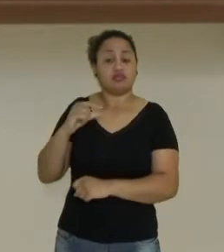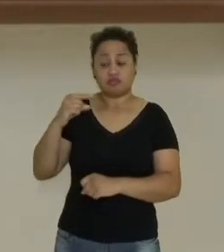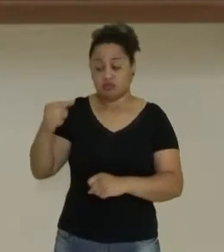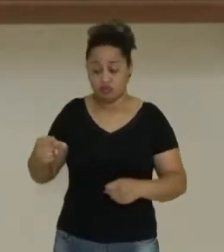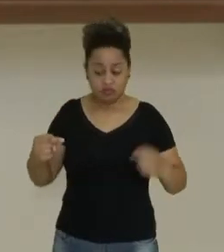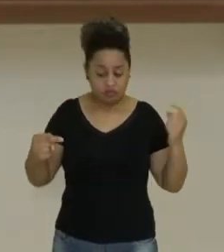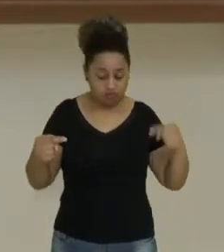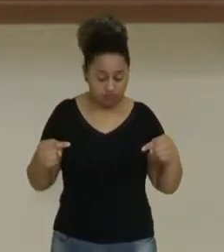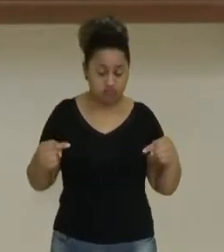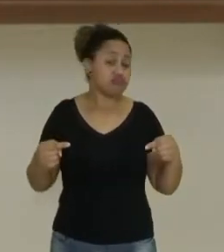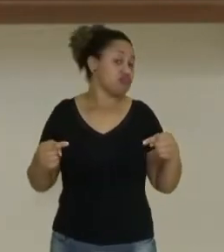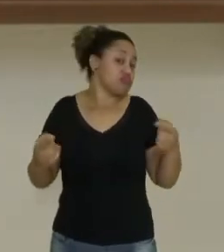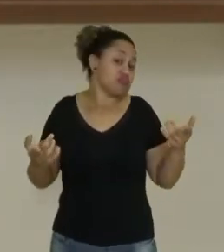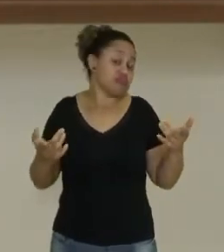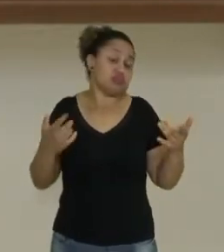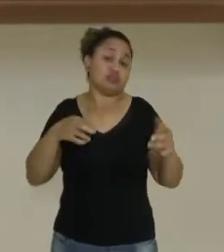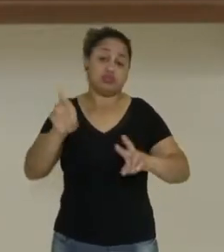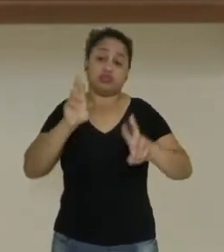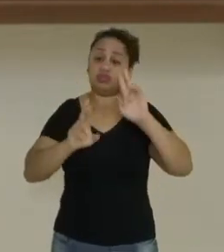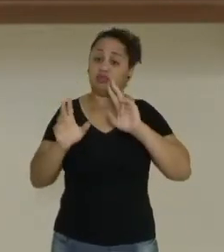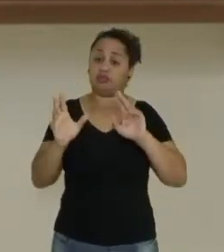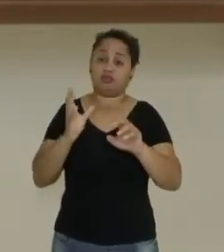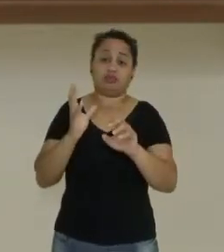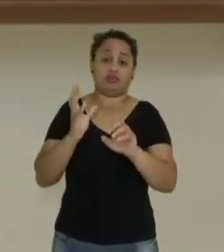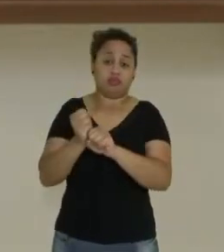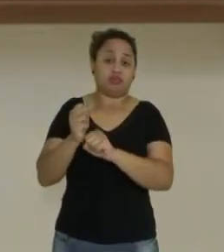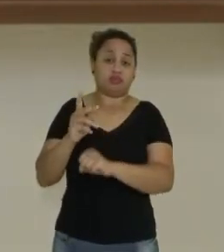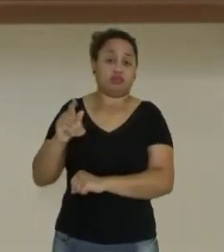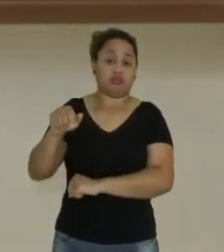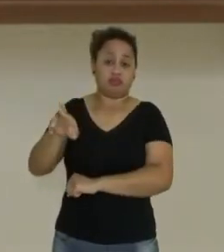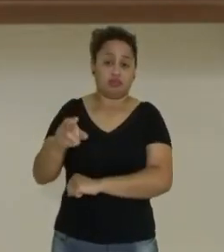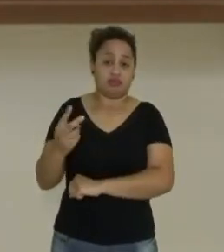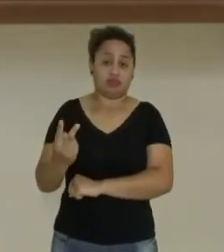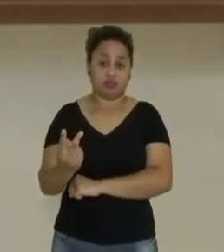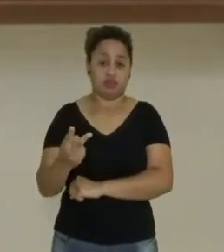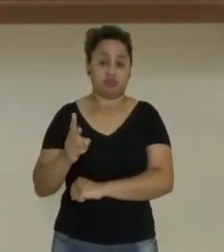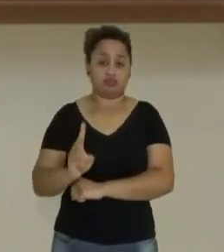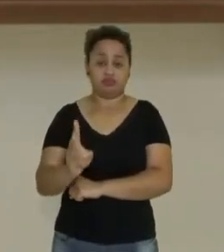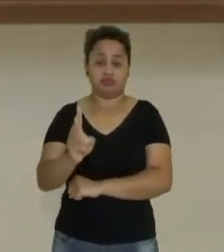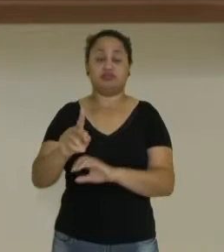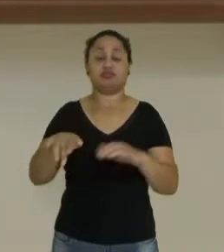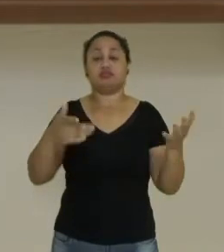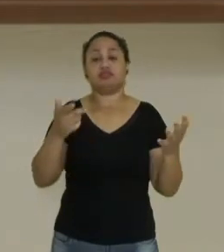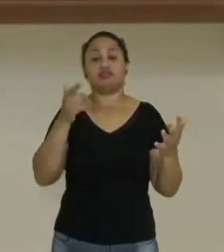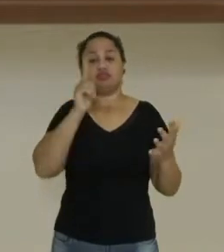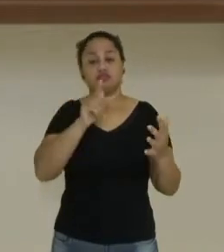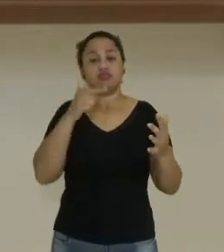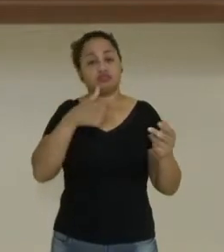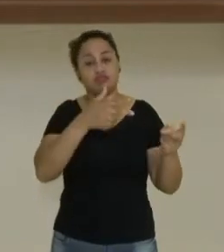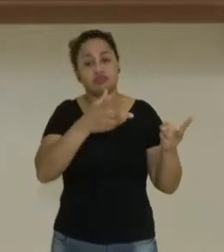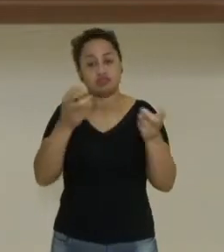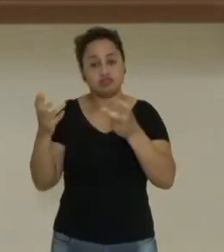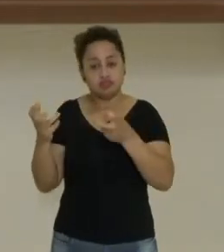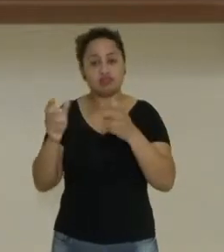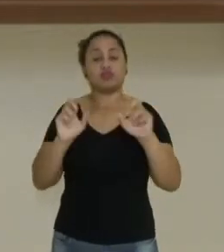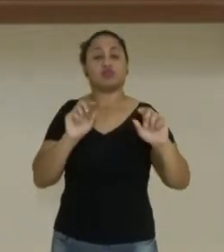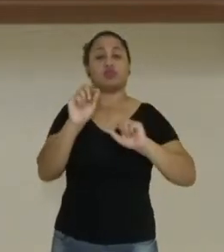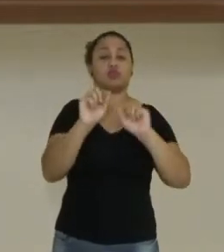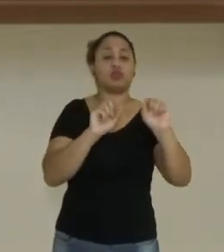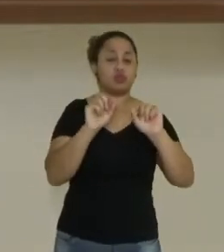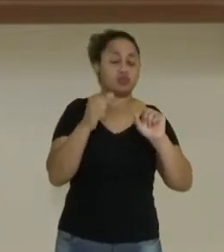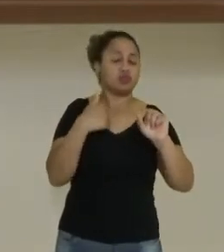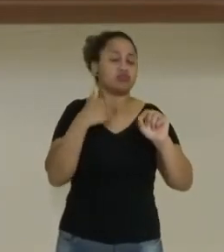Então, um daqui, sempre vai ser dois. Então, assim a gente consegue visualizar, verificar